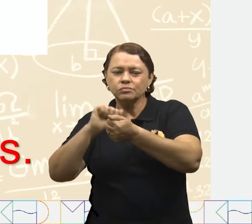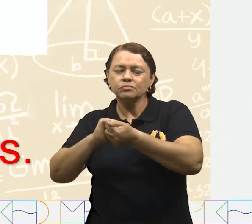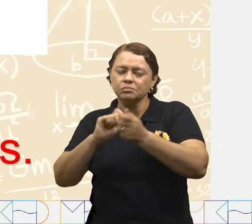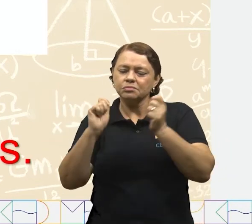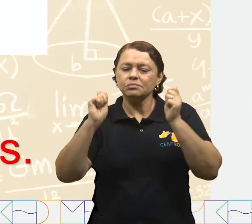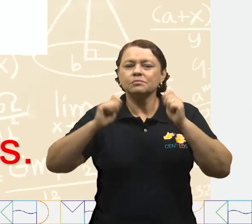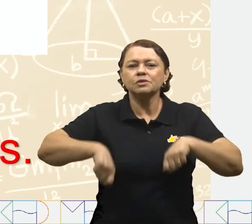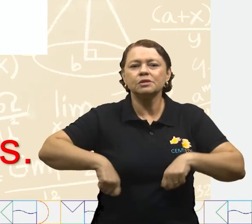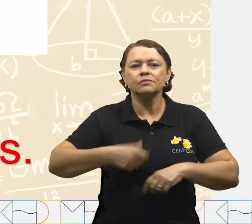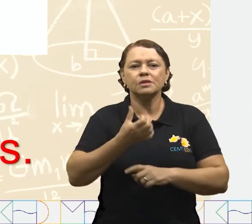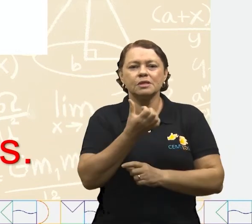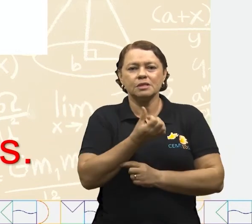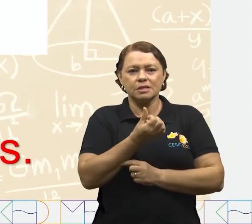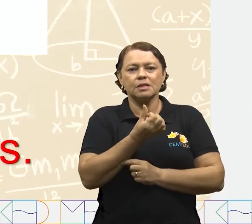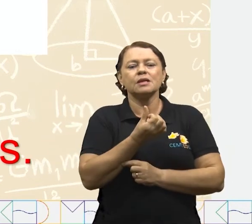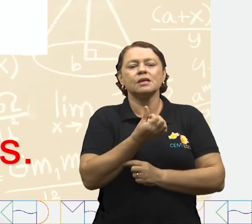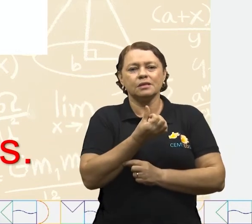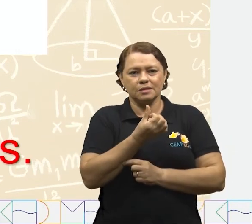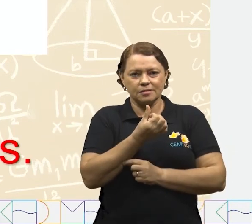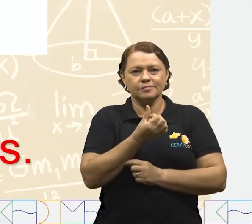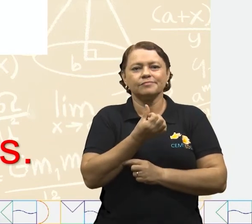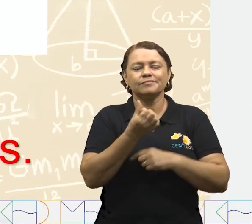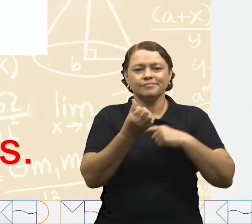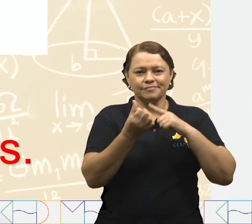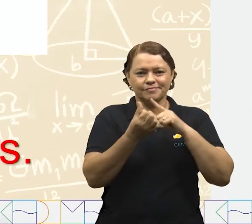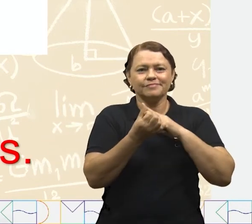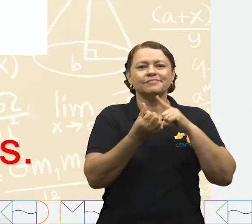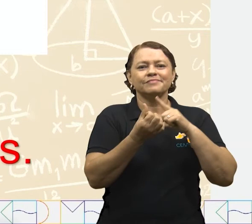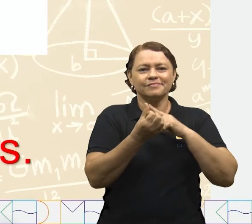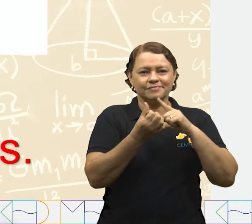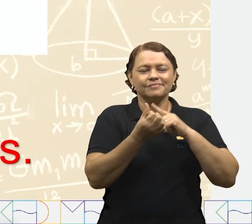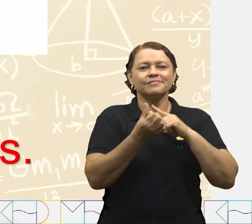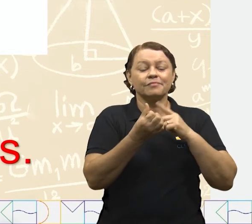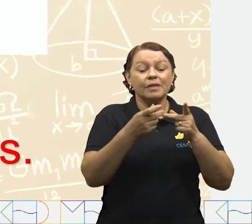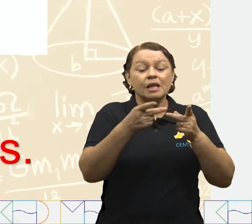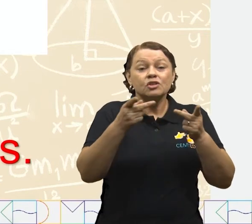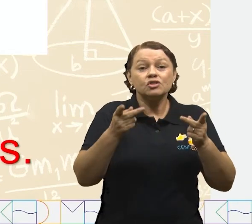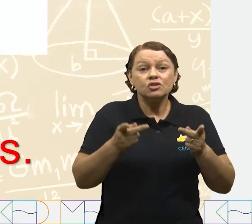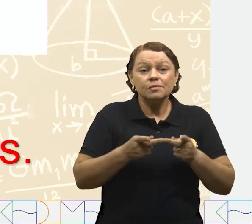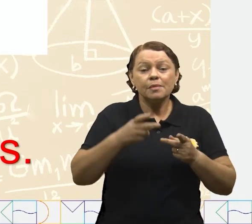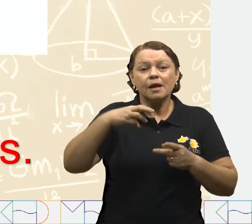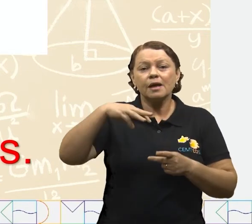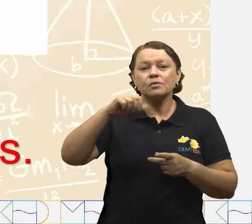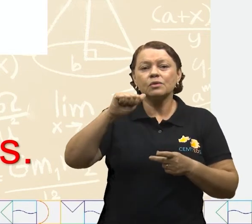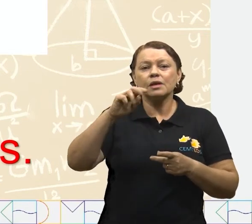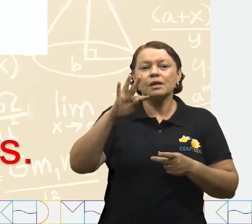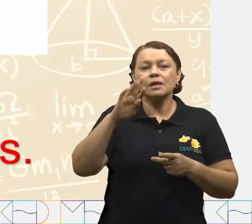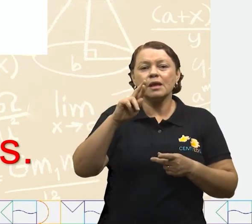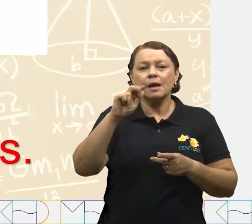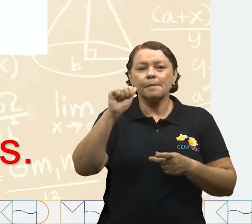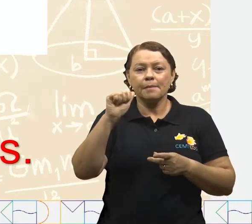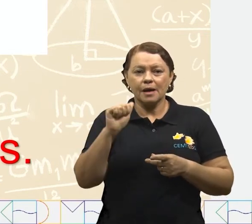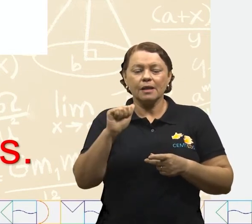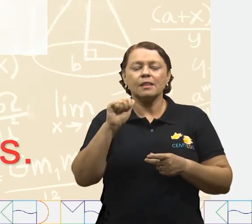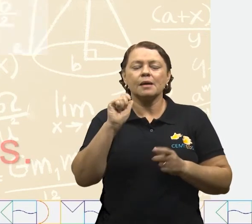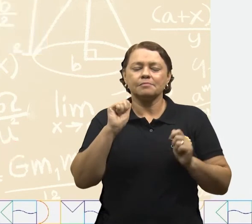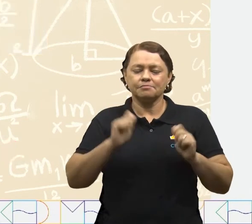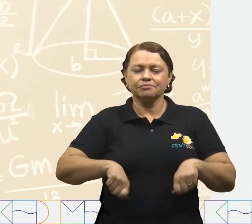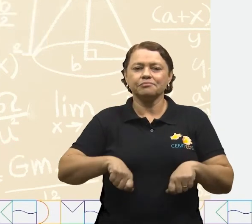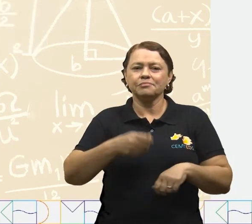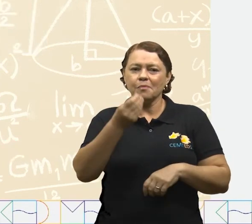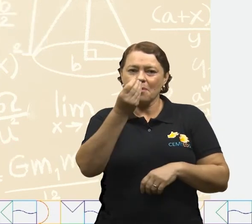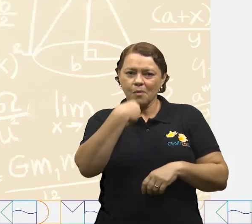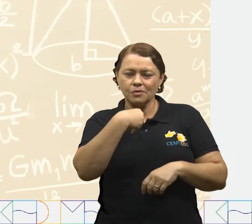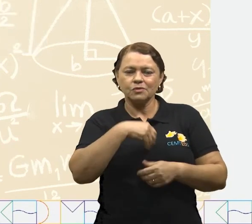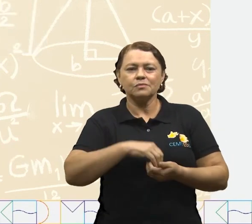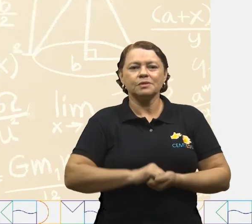acompanhamentos Nós temos seis possibilidades de pratos que amar tão pode comer